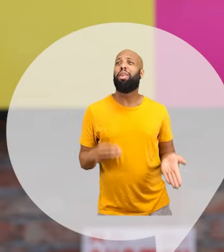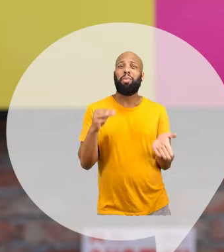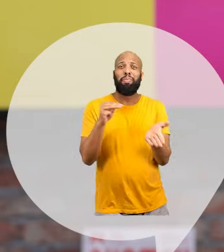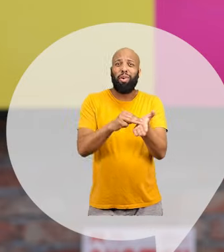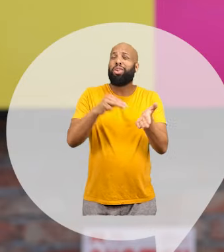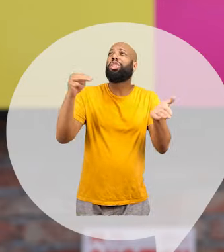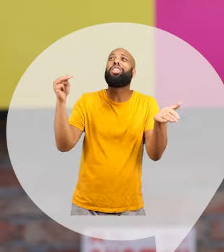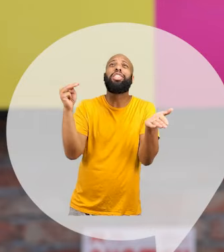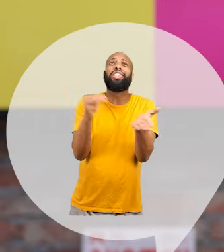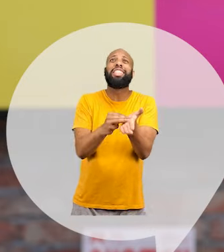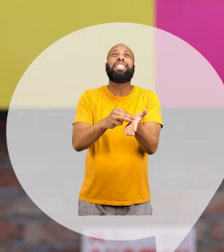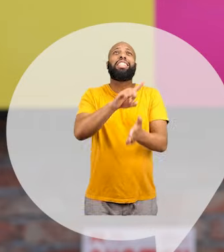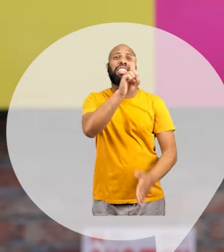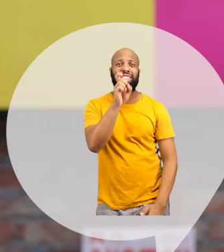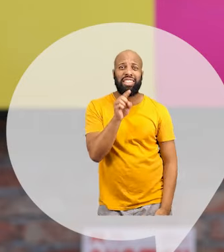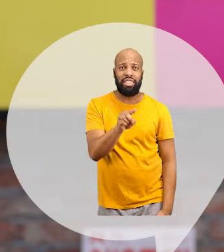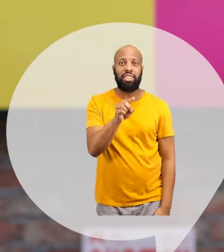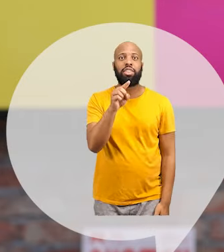porque